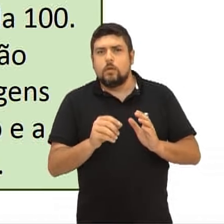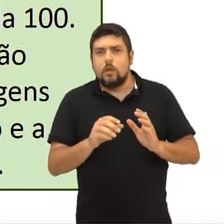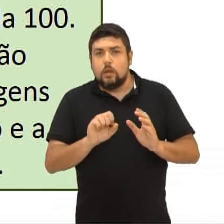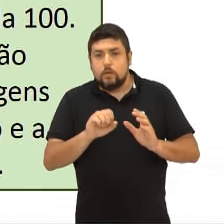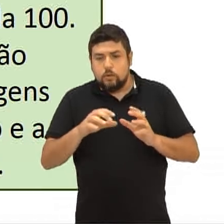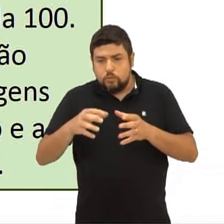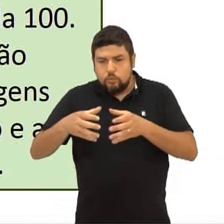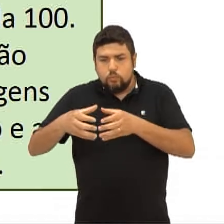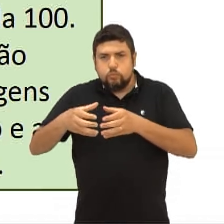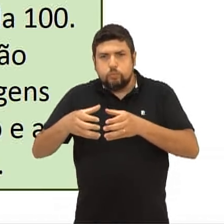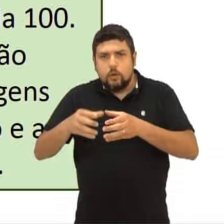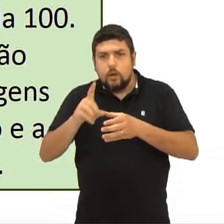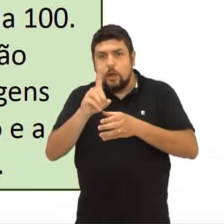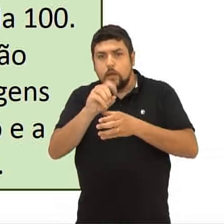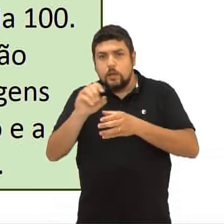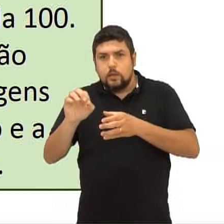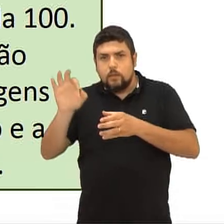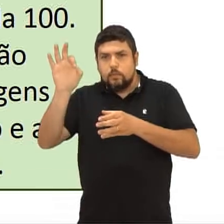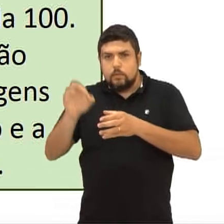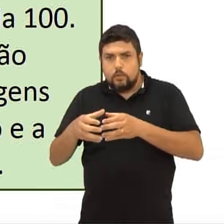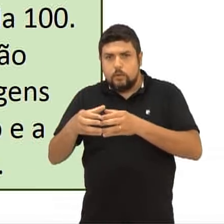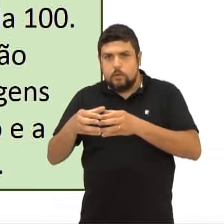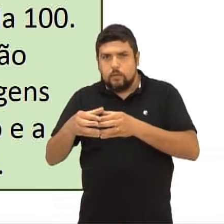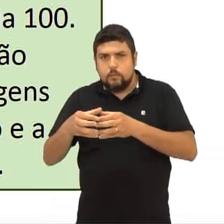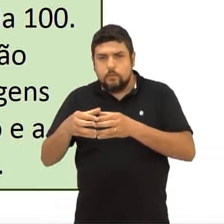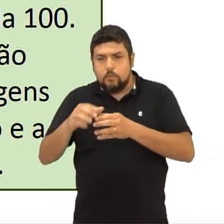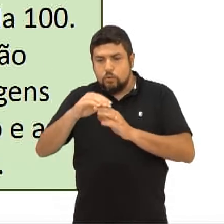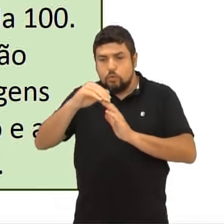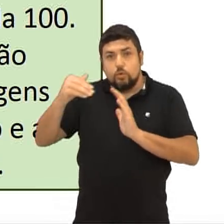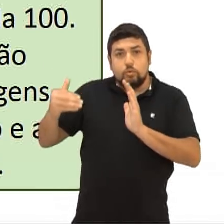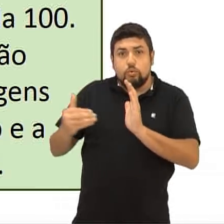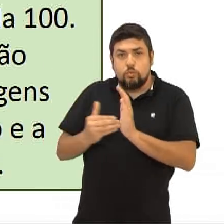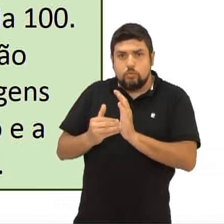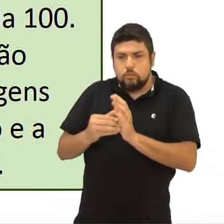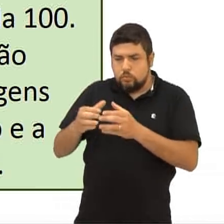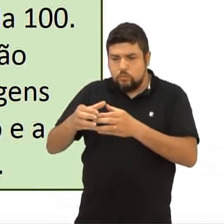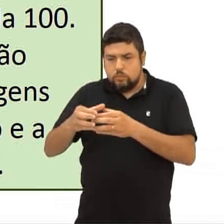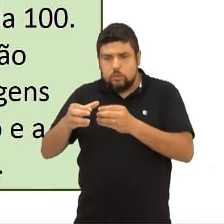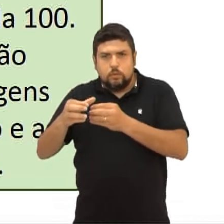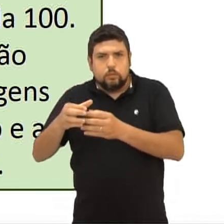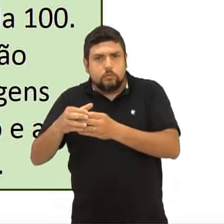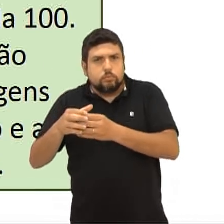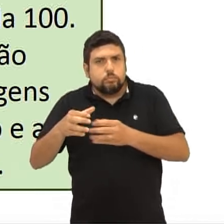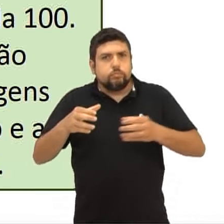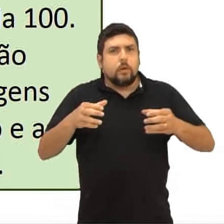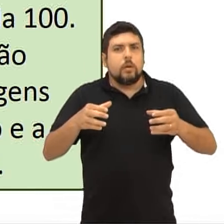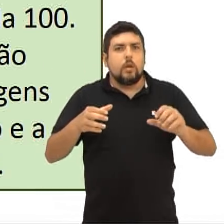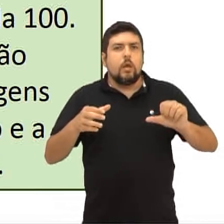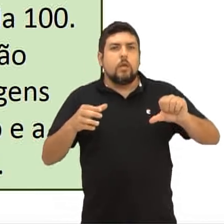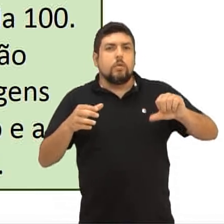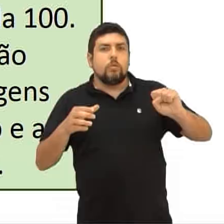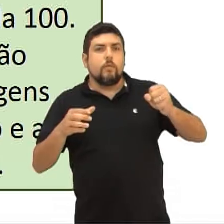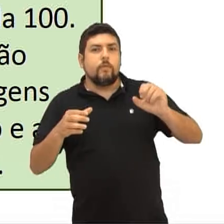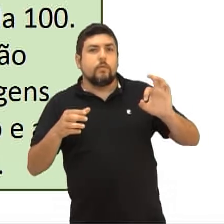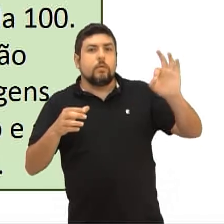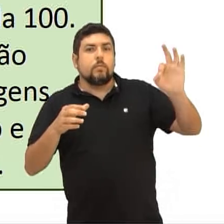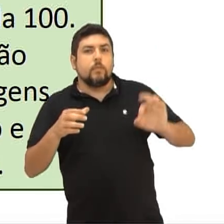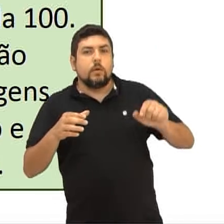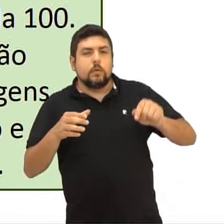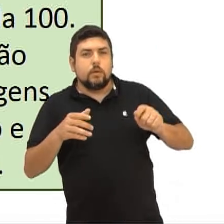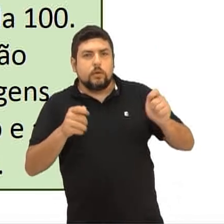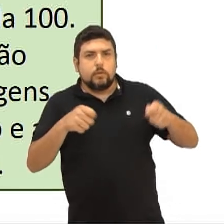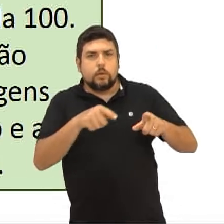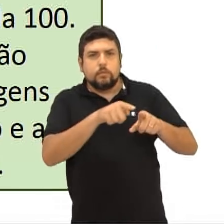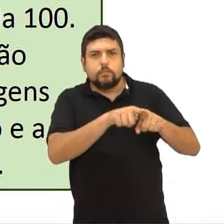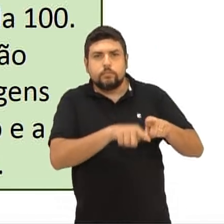de um todo, que seria 100, latas de alumínio foram recicladas. Veja no gráfico, em azul, latas